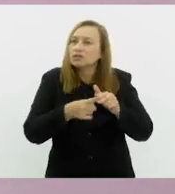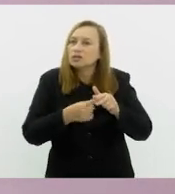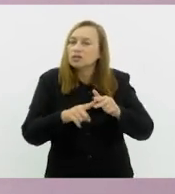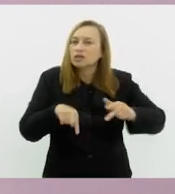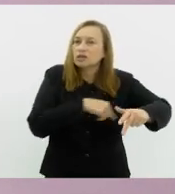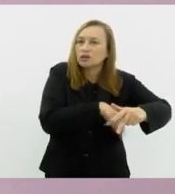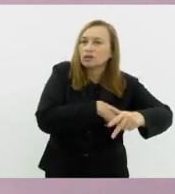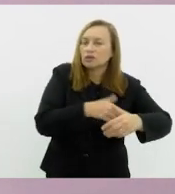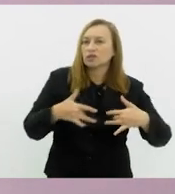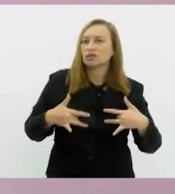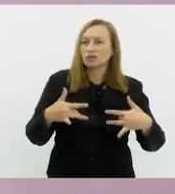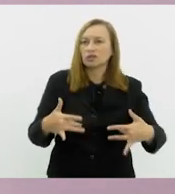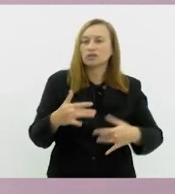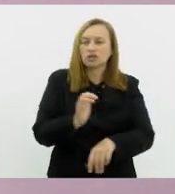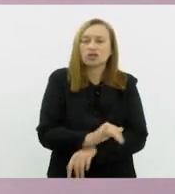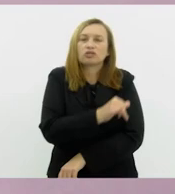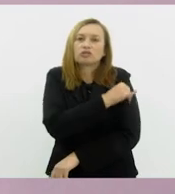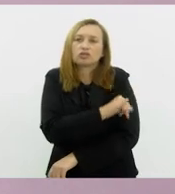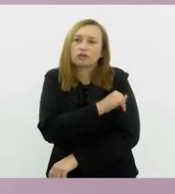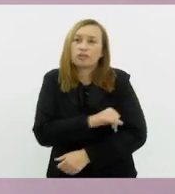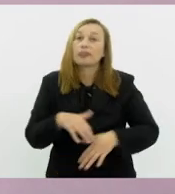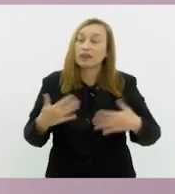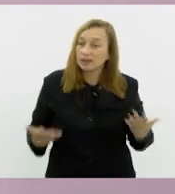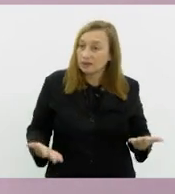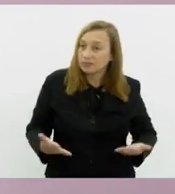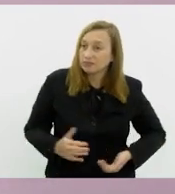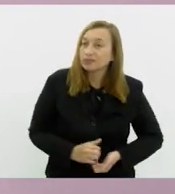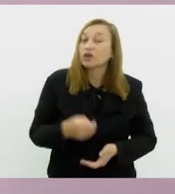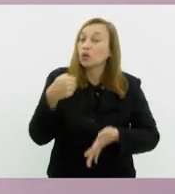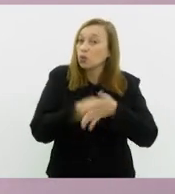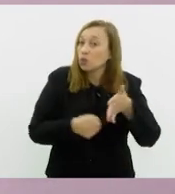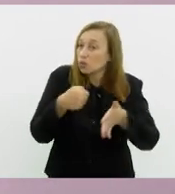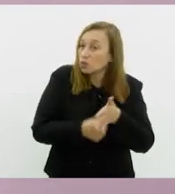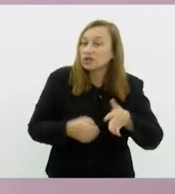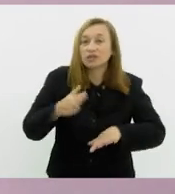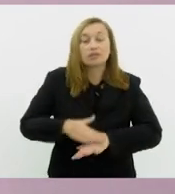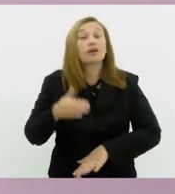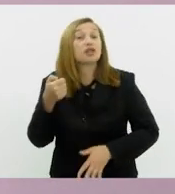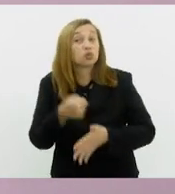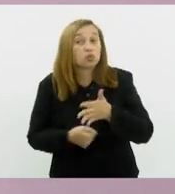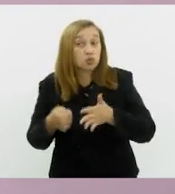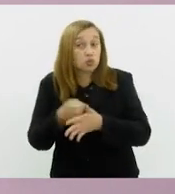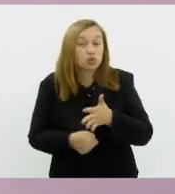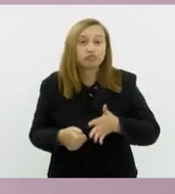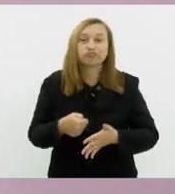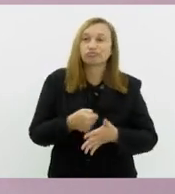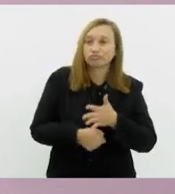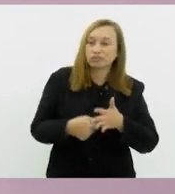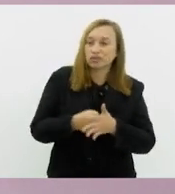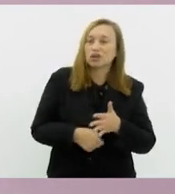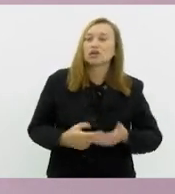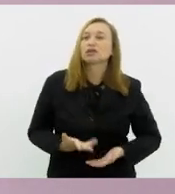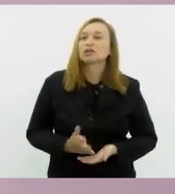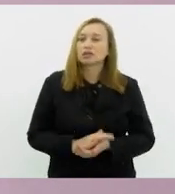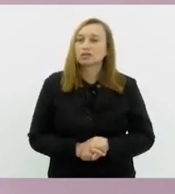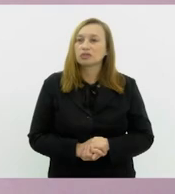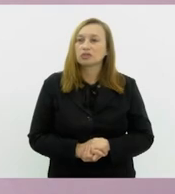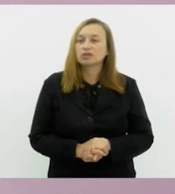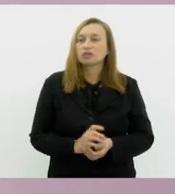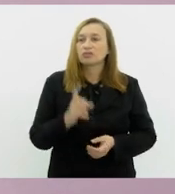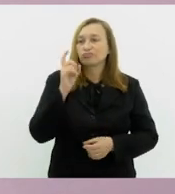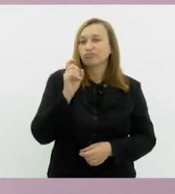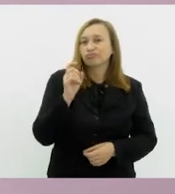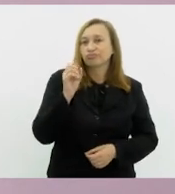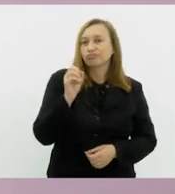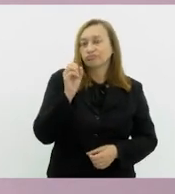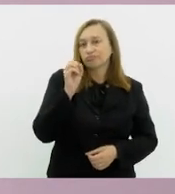cozinhas solidárias no âmbito do Estado do Rio de Janeiro. Então, são lutas e mais lutas, né? E, sem dúvida nenhuma, o caso de abuso